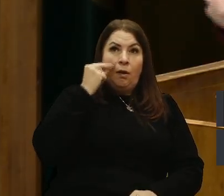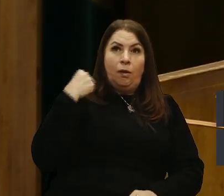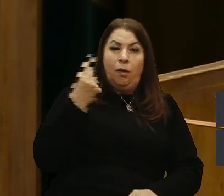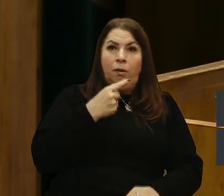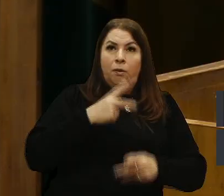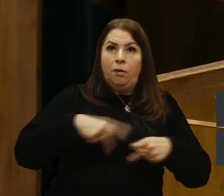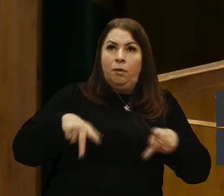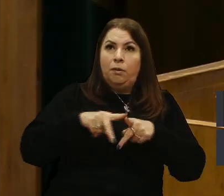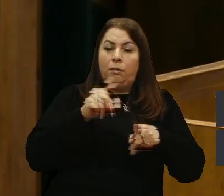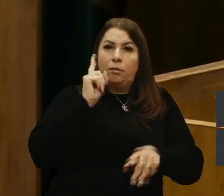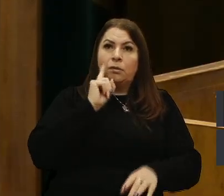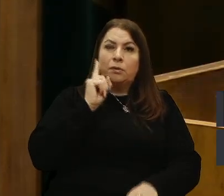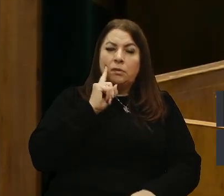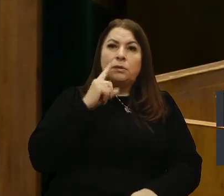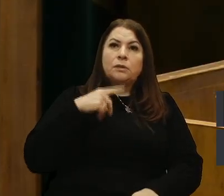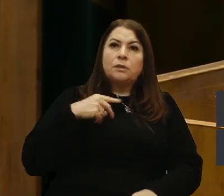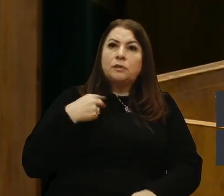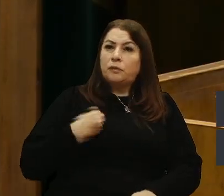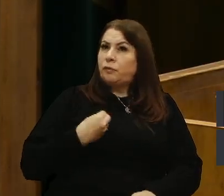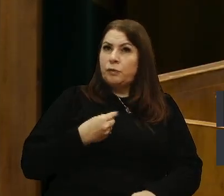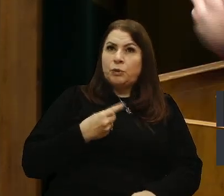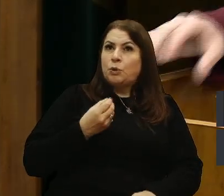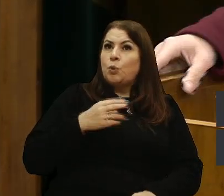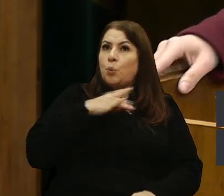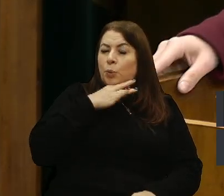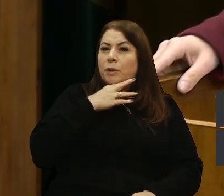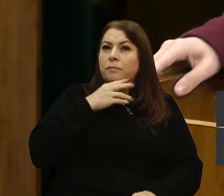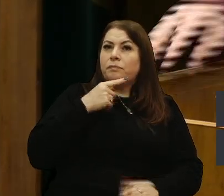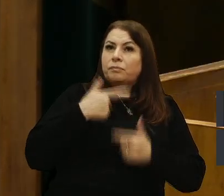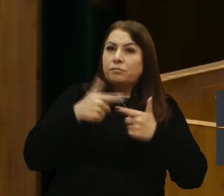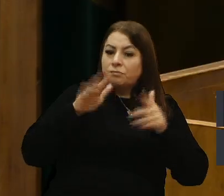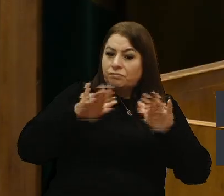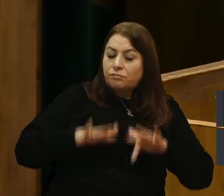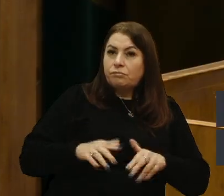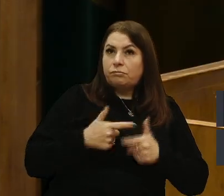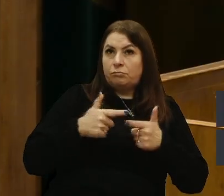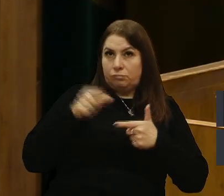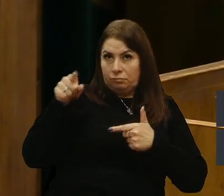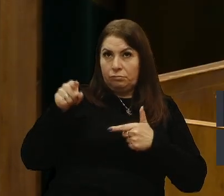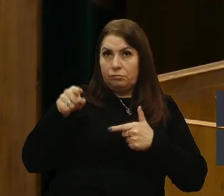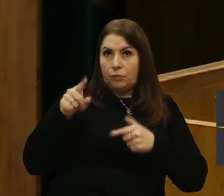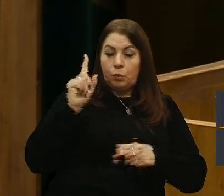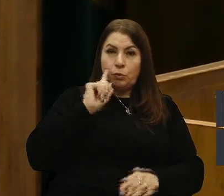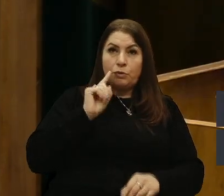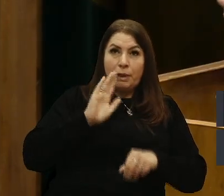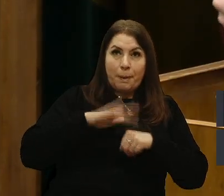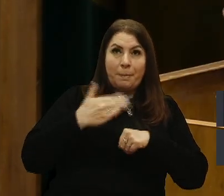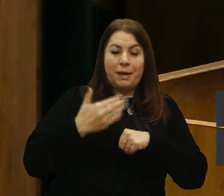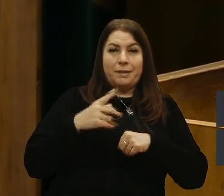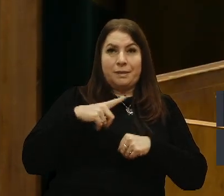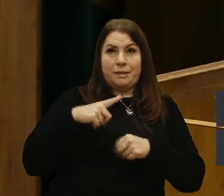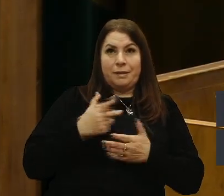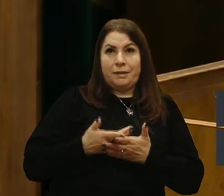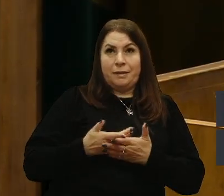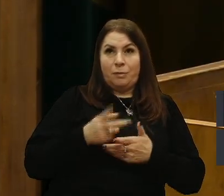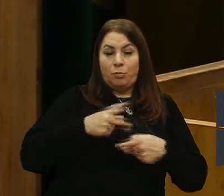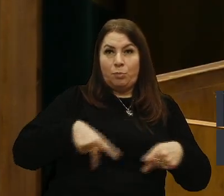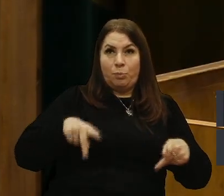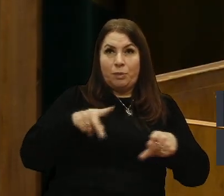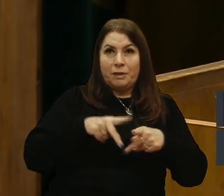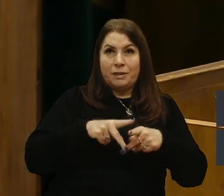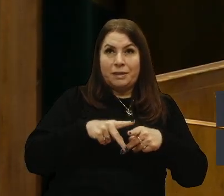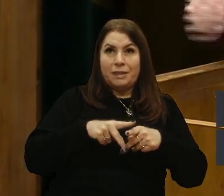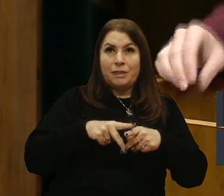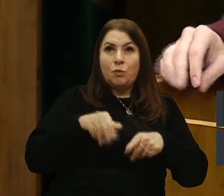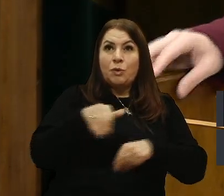o povo dos Estados Unidos também vive mal, vive numa crise. Os Estados Unidos é um dos países que mais tem população em situação